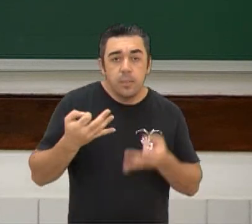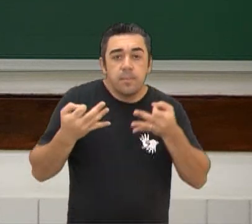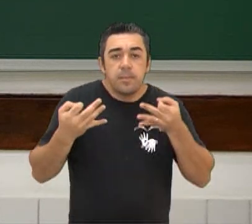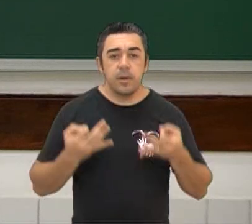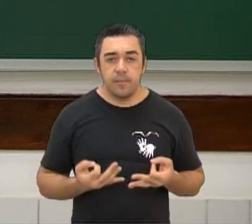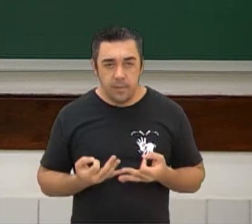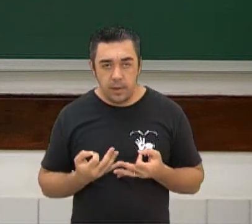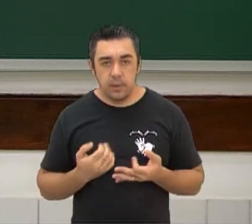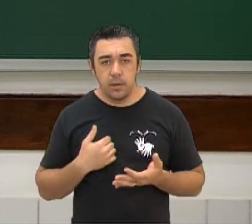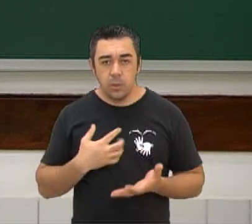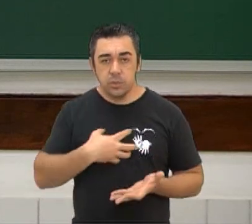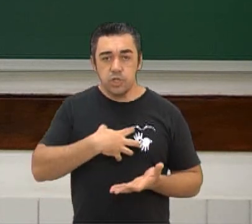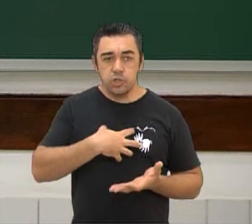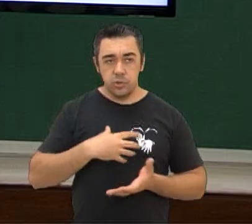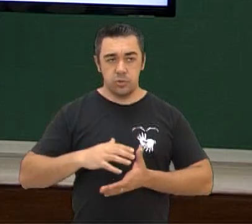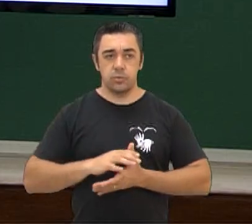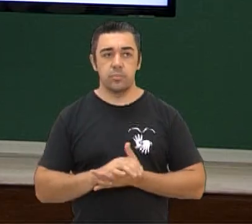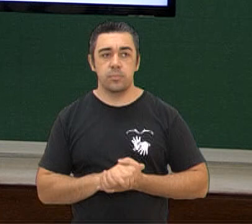pelos sentidos.